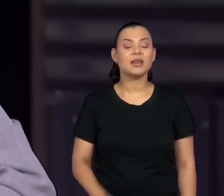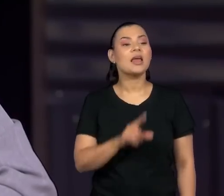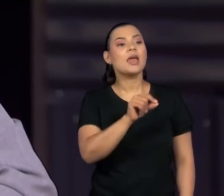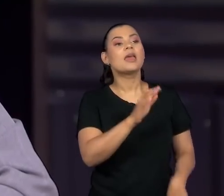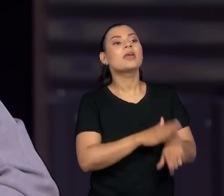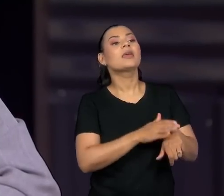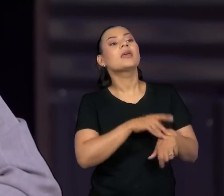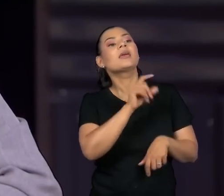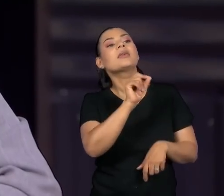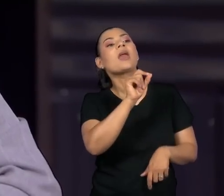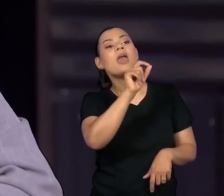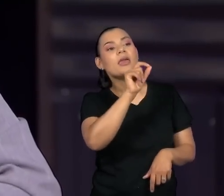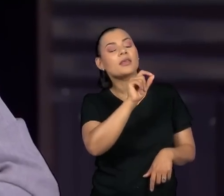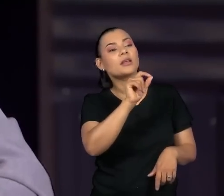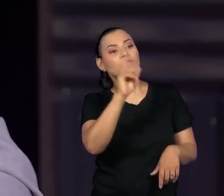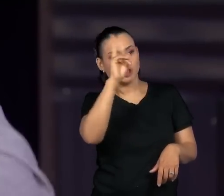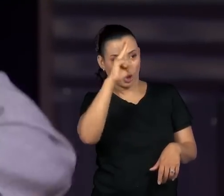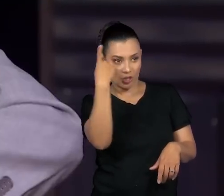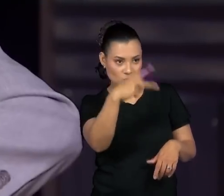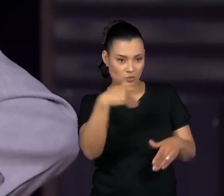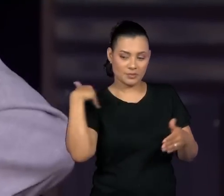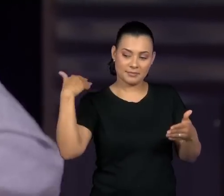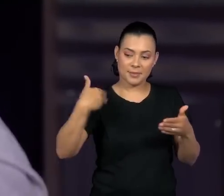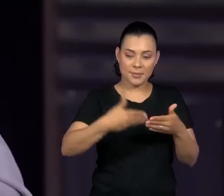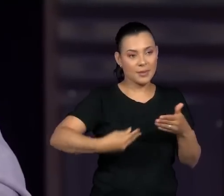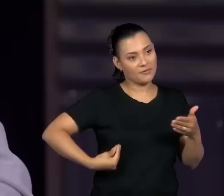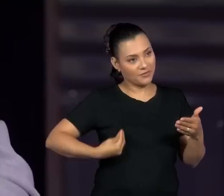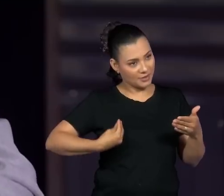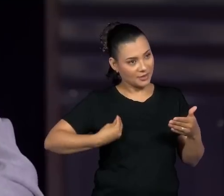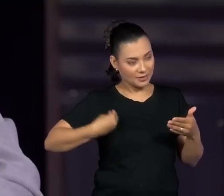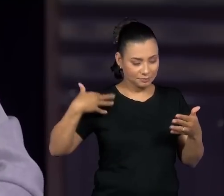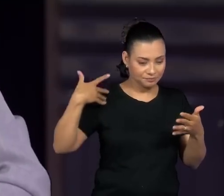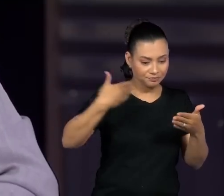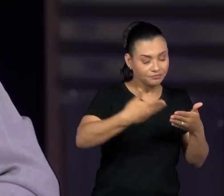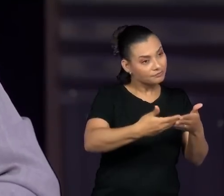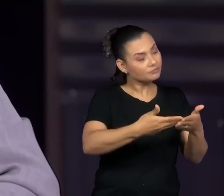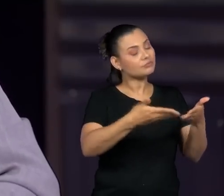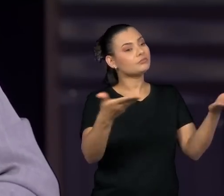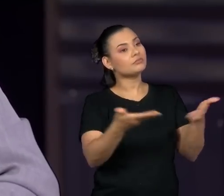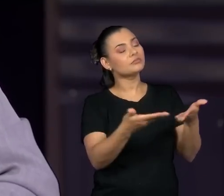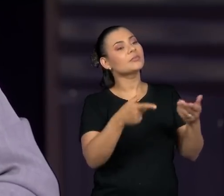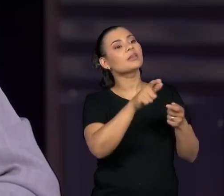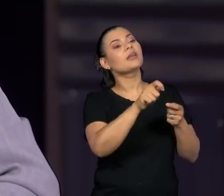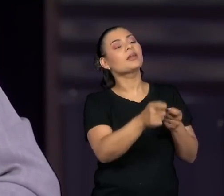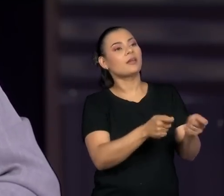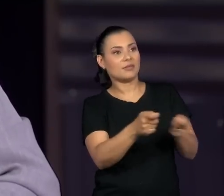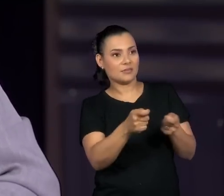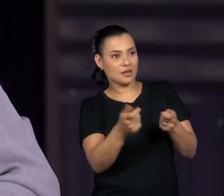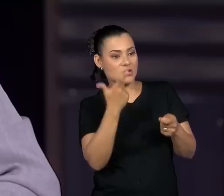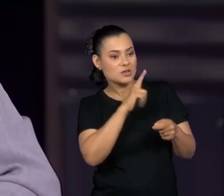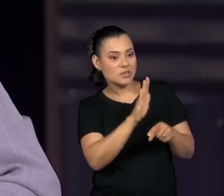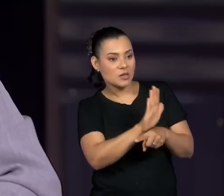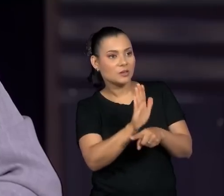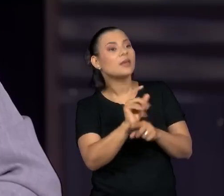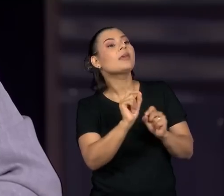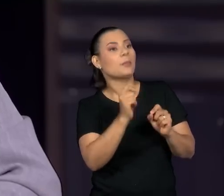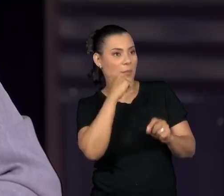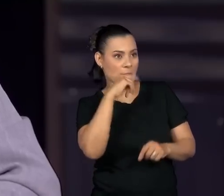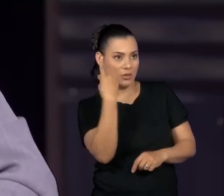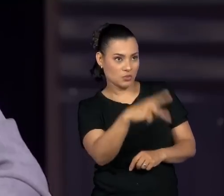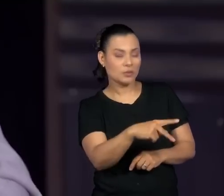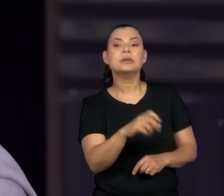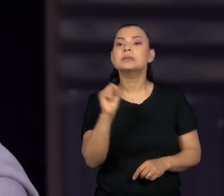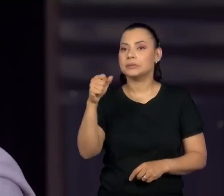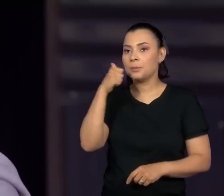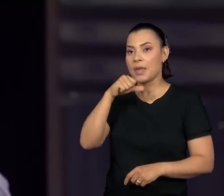pontas dessa história que você viveu e que está contando aqui foi a sua mãe, né? Minha mãe e um tio meu